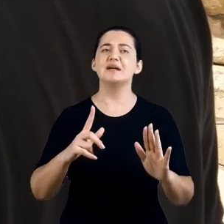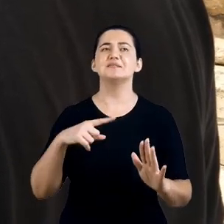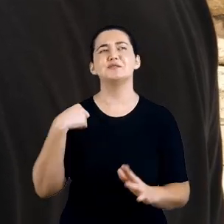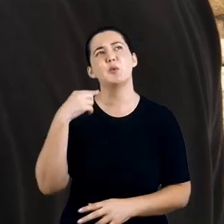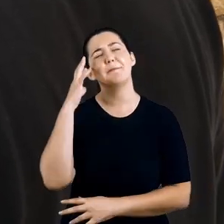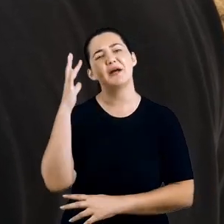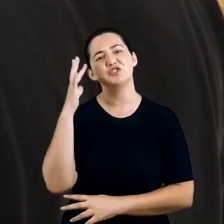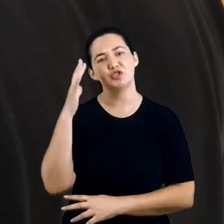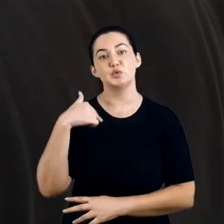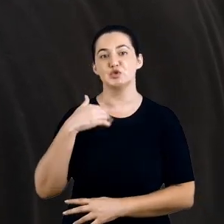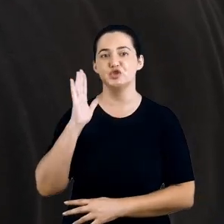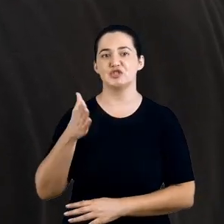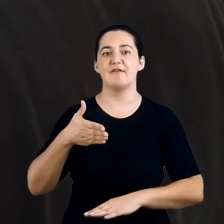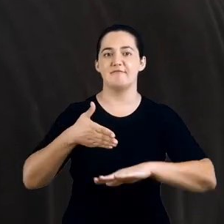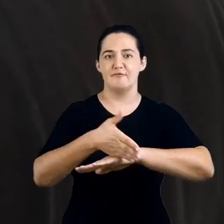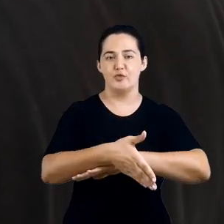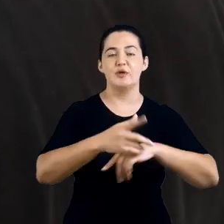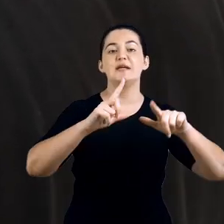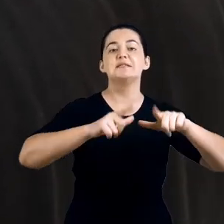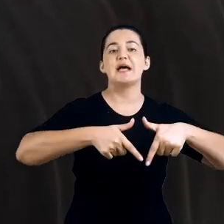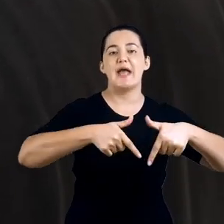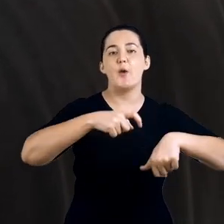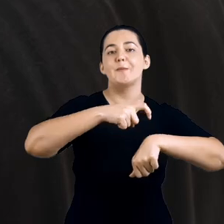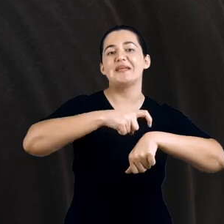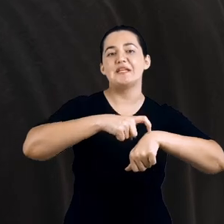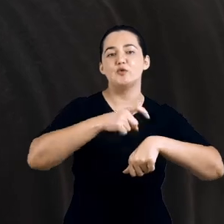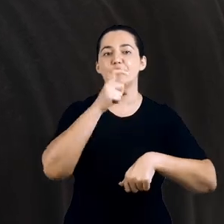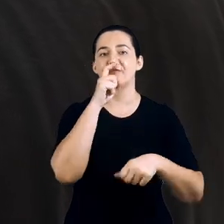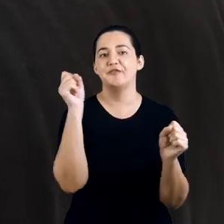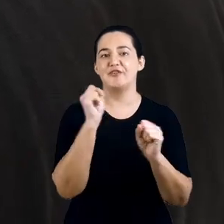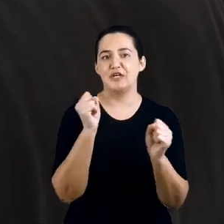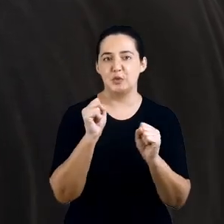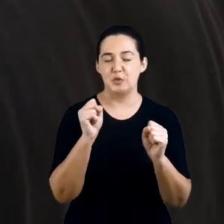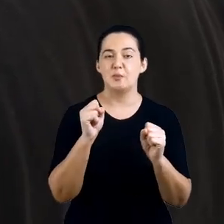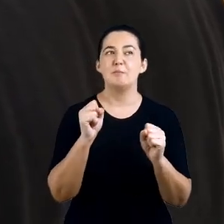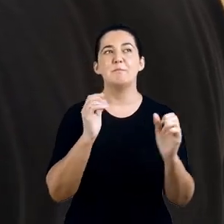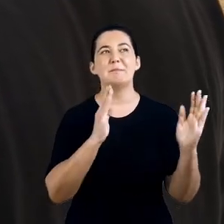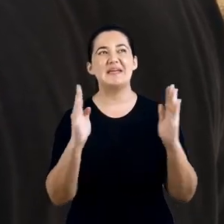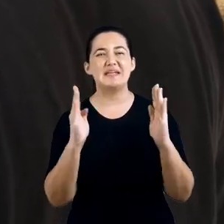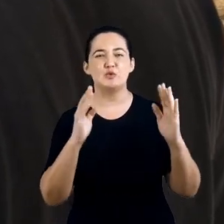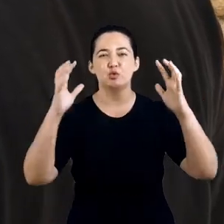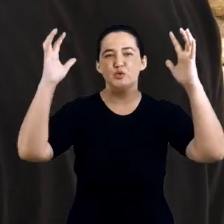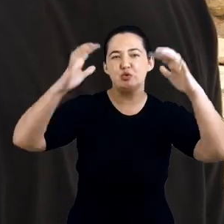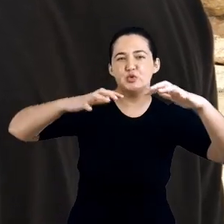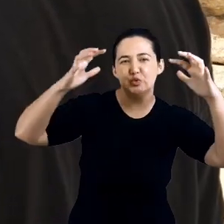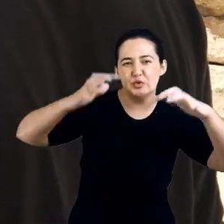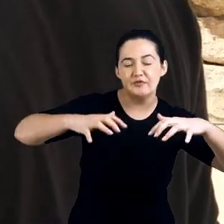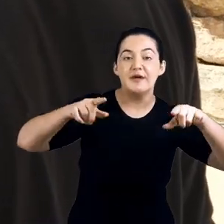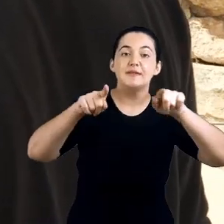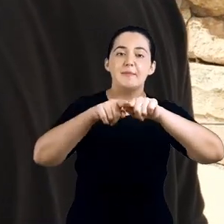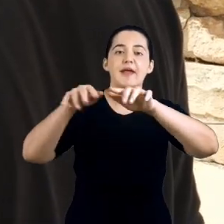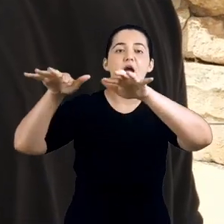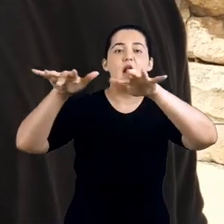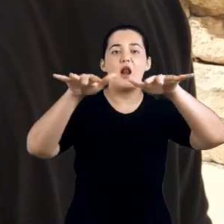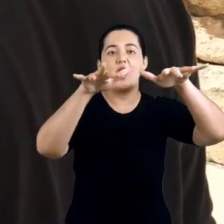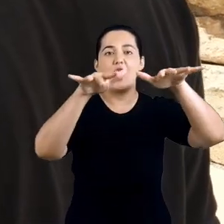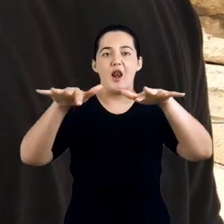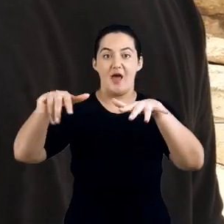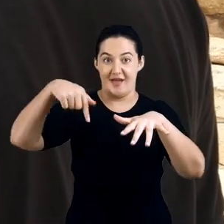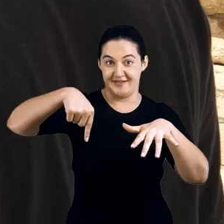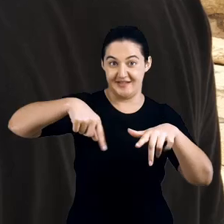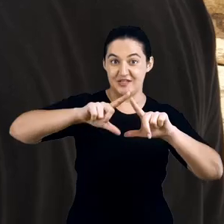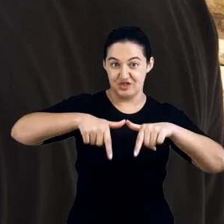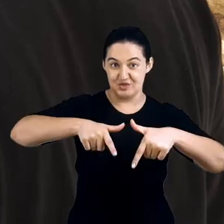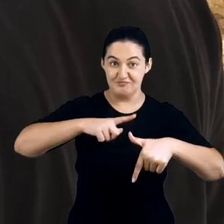Agora, ao mesmo tempo, eu já estive em Israel na época do inverno e eu sei que durante a chuva e especialmente quando neva, porque em